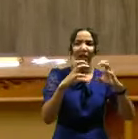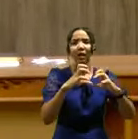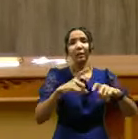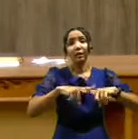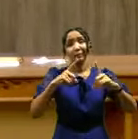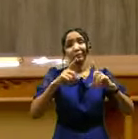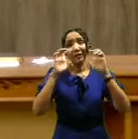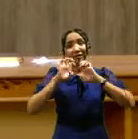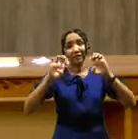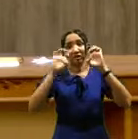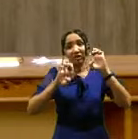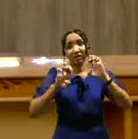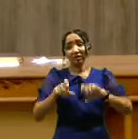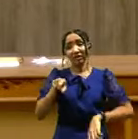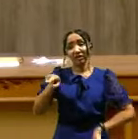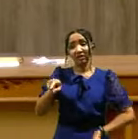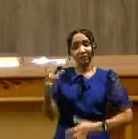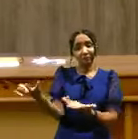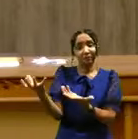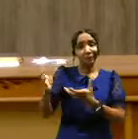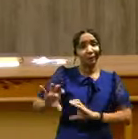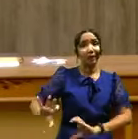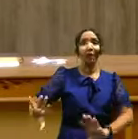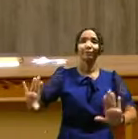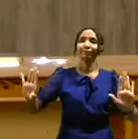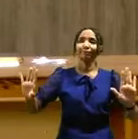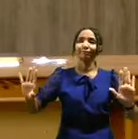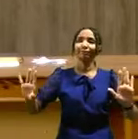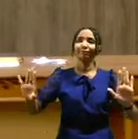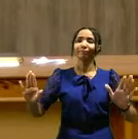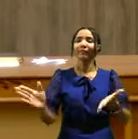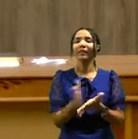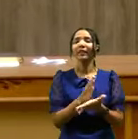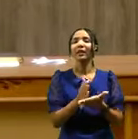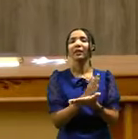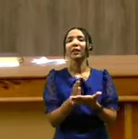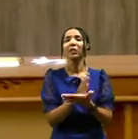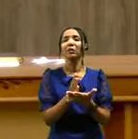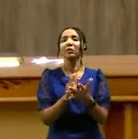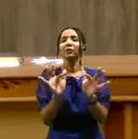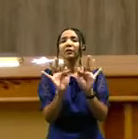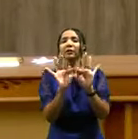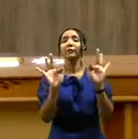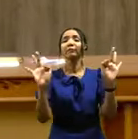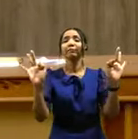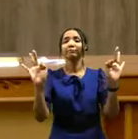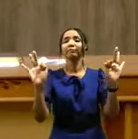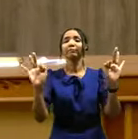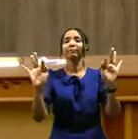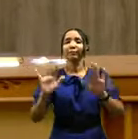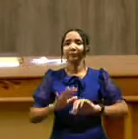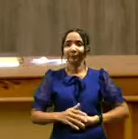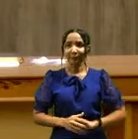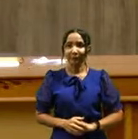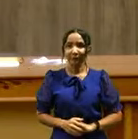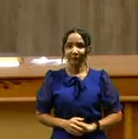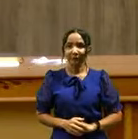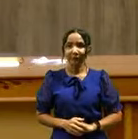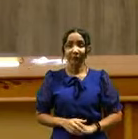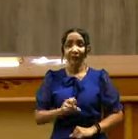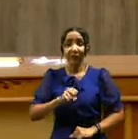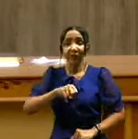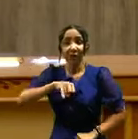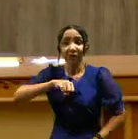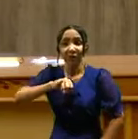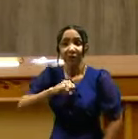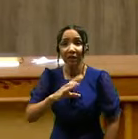mate aí tem deles que agora a frase é assim e se nos calarem hoje é assim que eles colocam